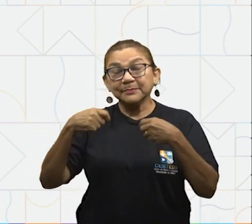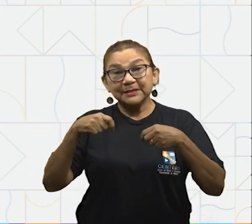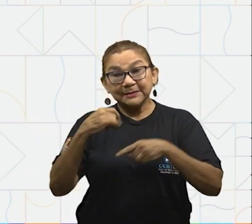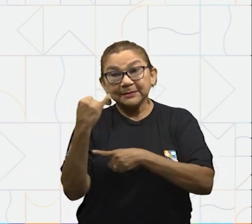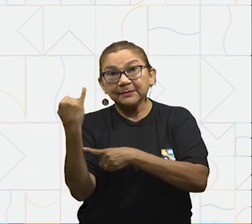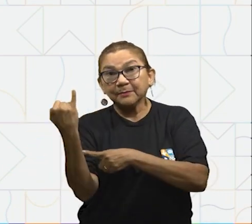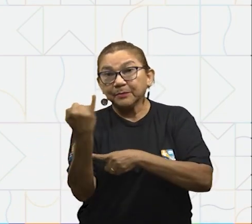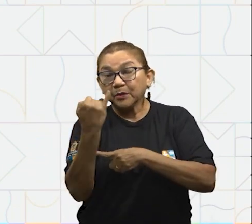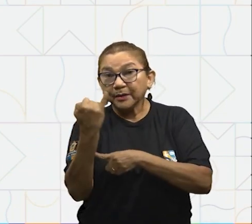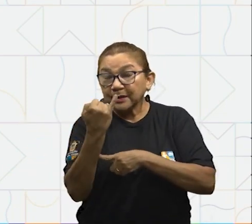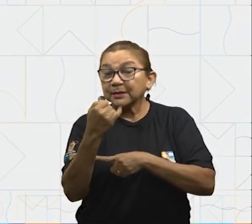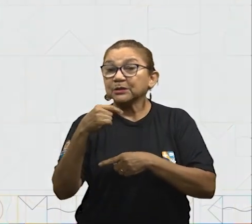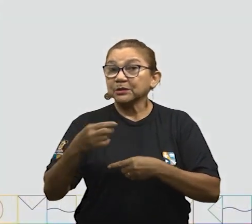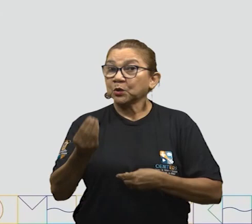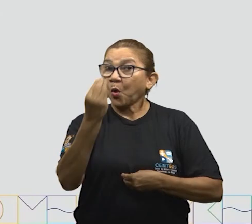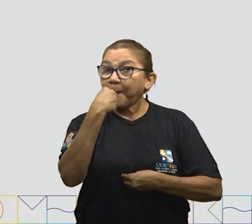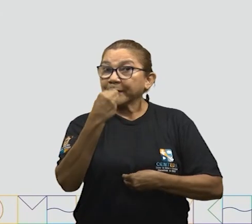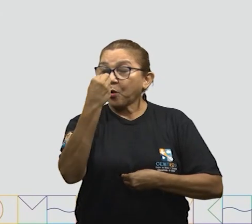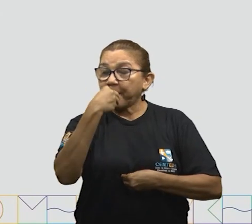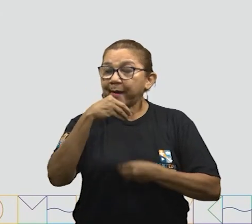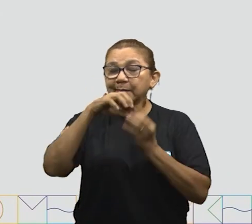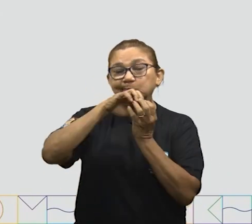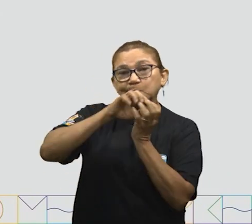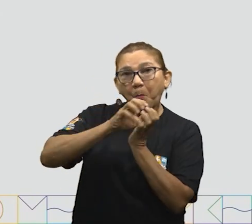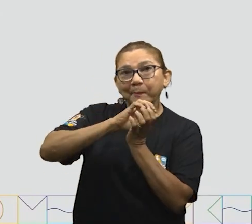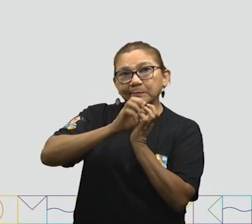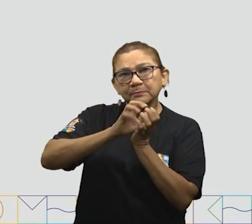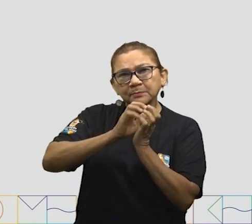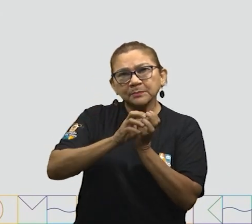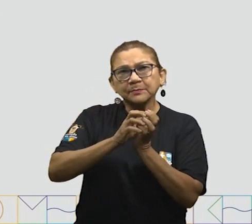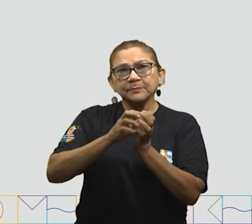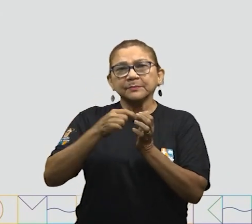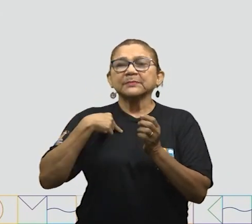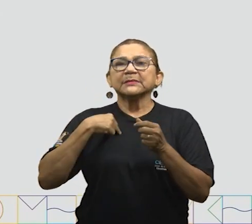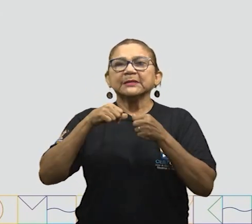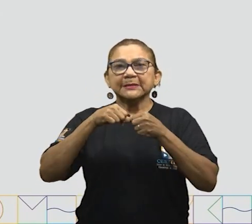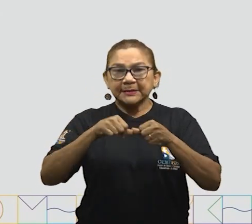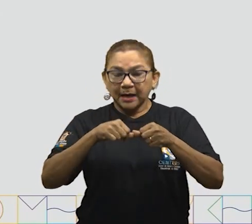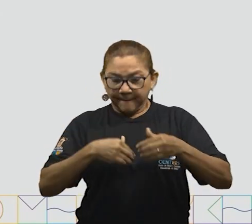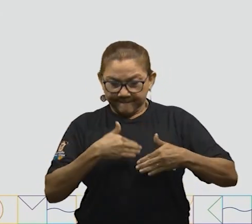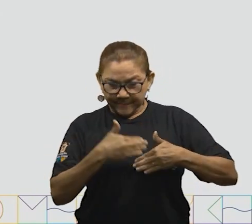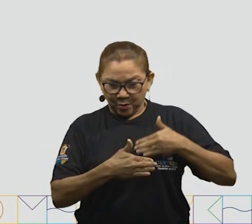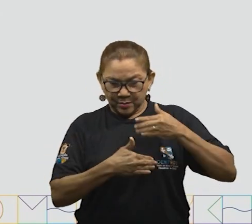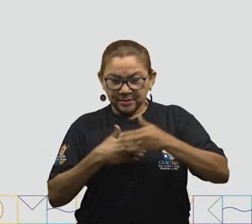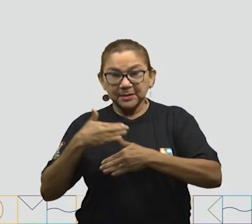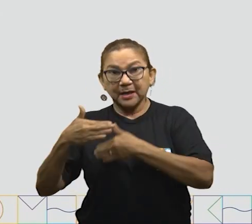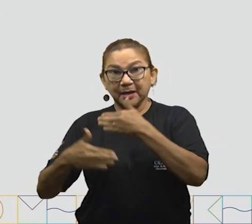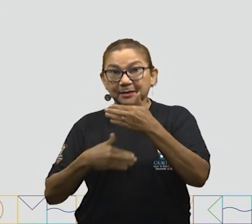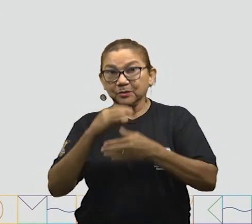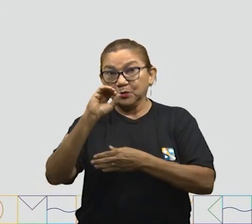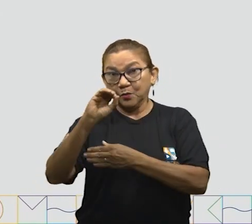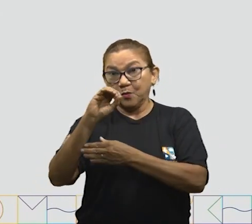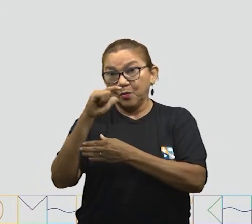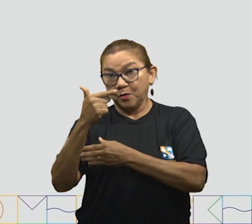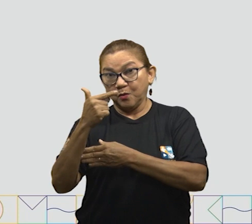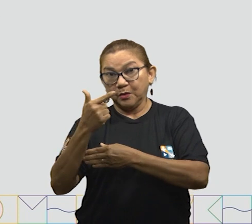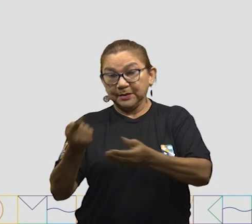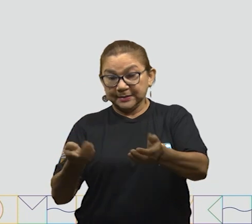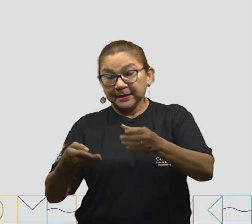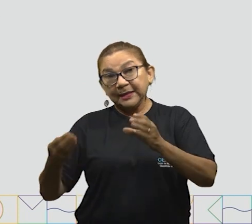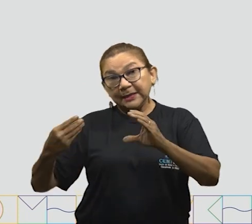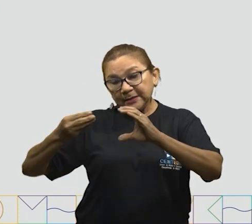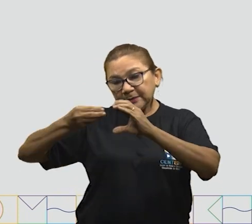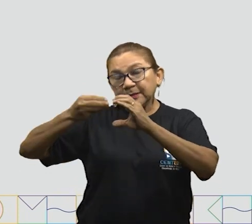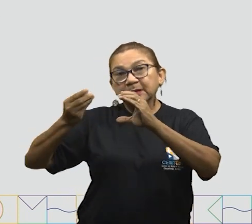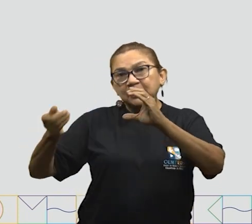pelo processo de digestão. Os nutrientes obtidos pelo processo de digestão e o oxigênio chegam às células